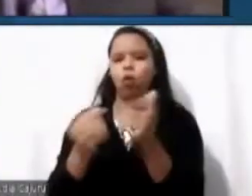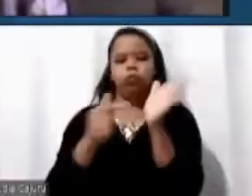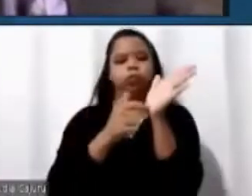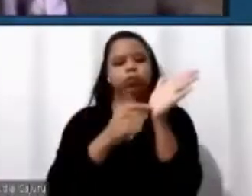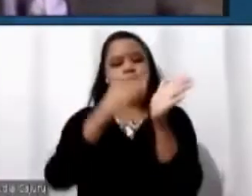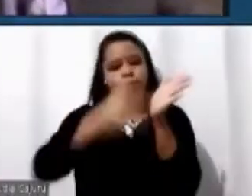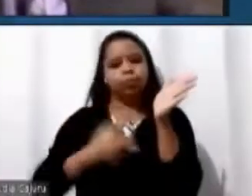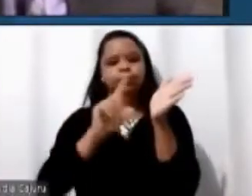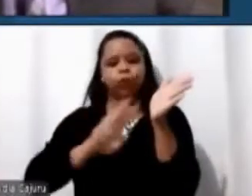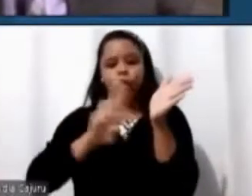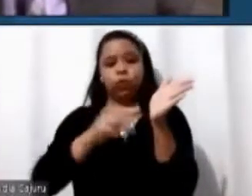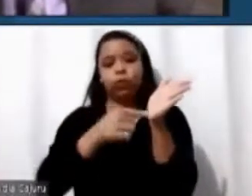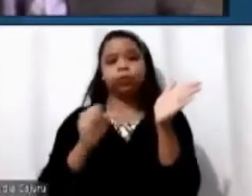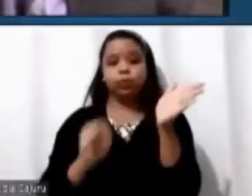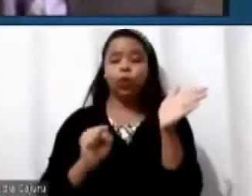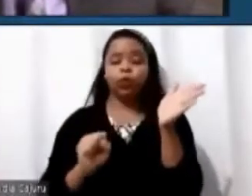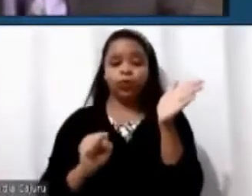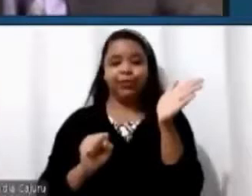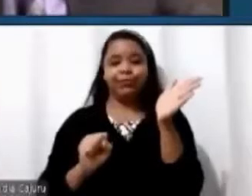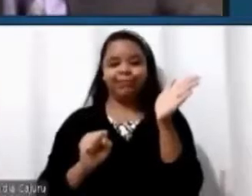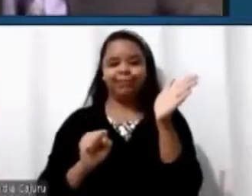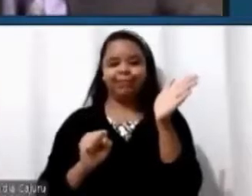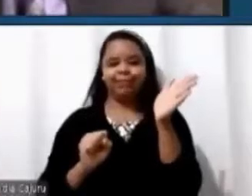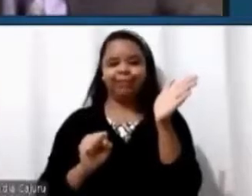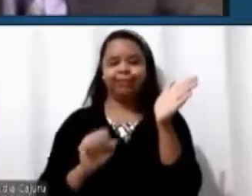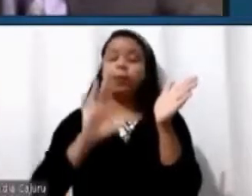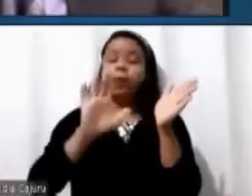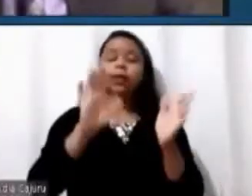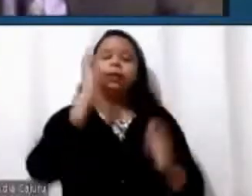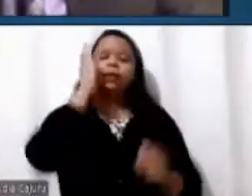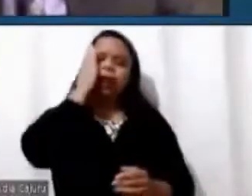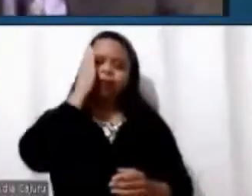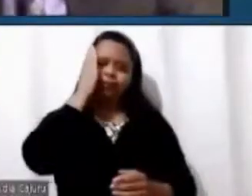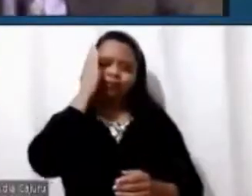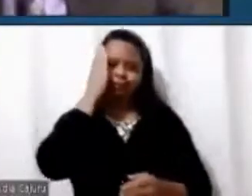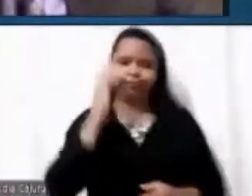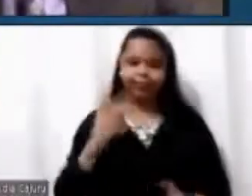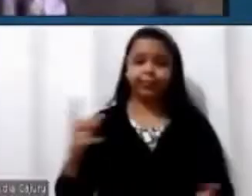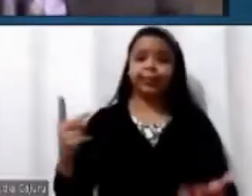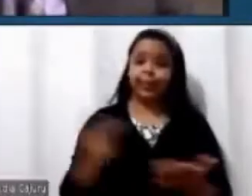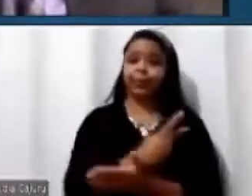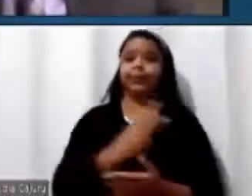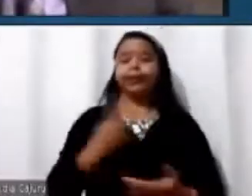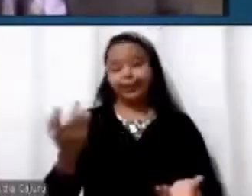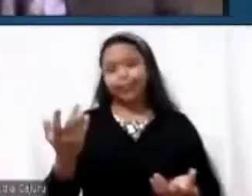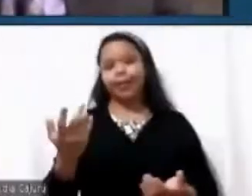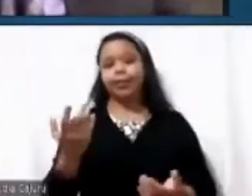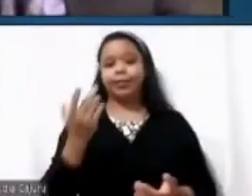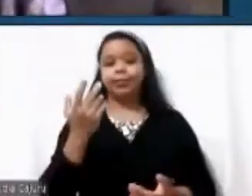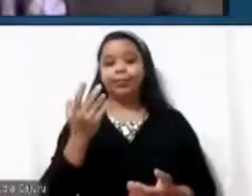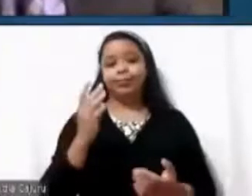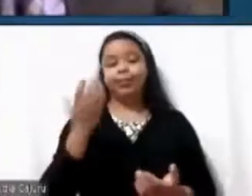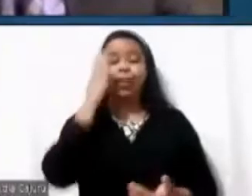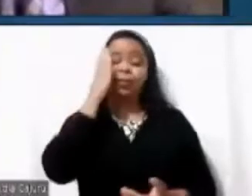se deslocar de novo, andar novamente, certamente surgirão aí, né? Aqueles, olha, aquele morreu porque não precisaria ter morrido, o atendimento não foi